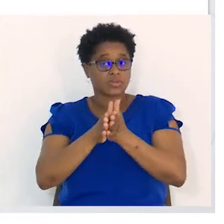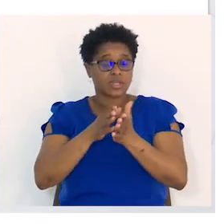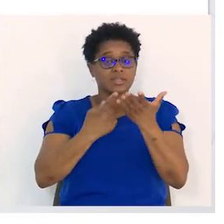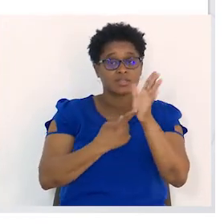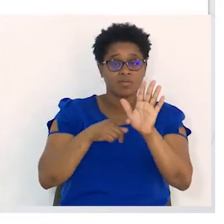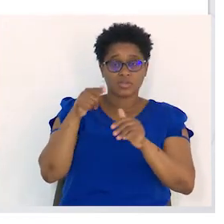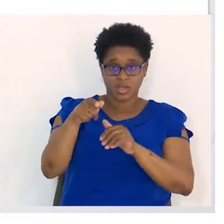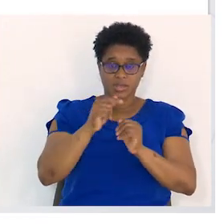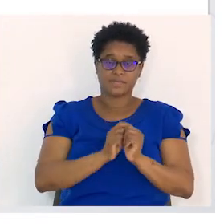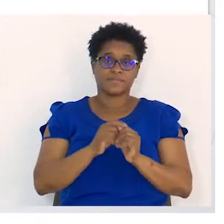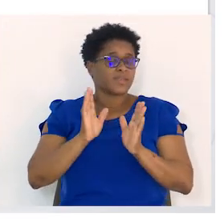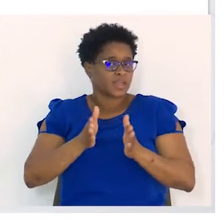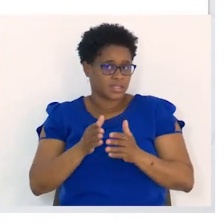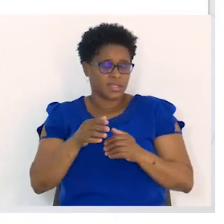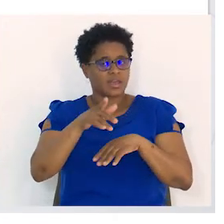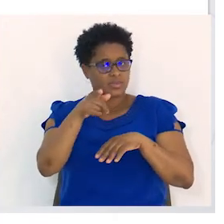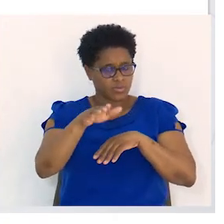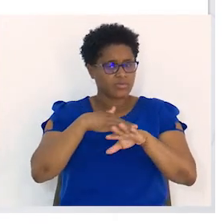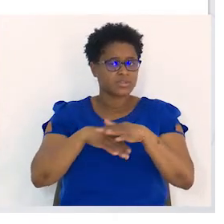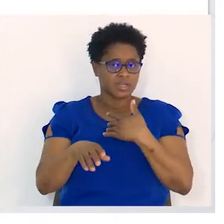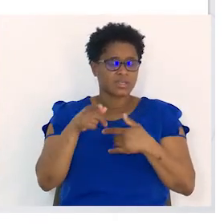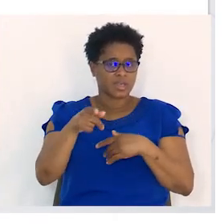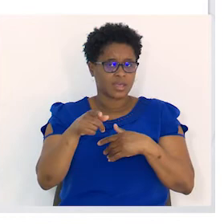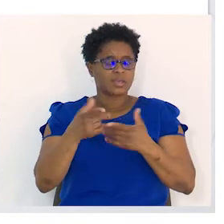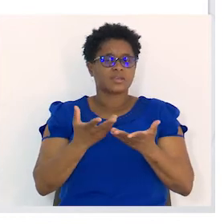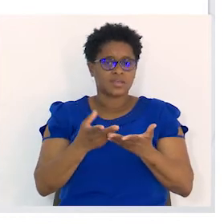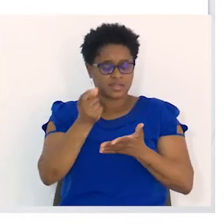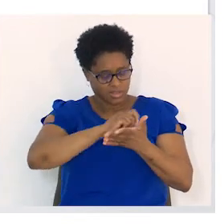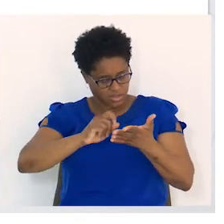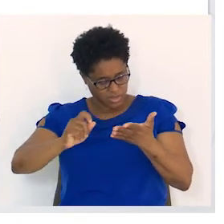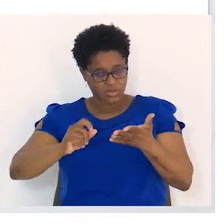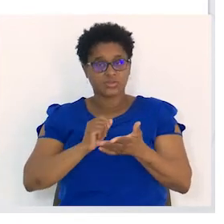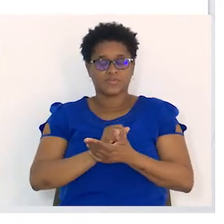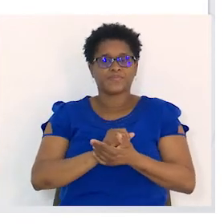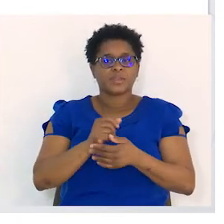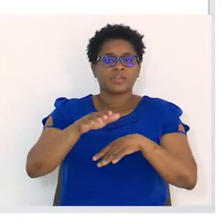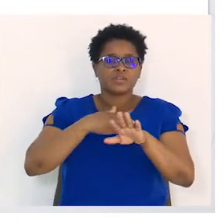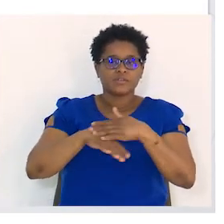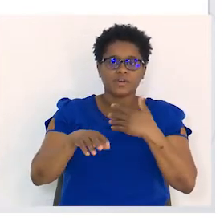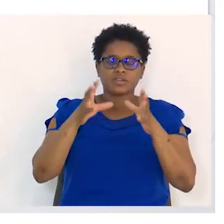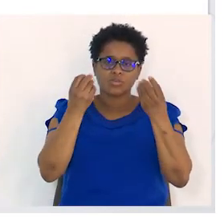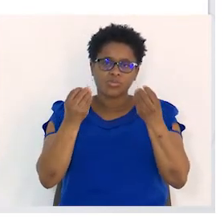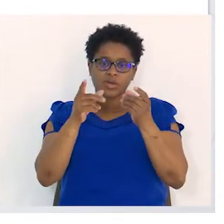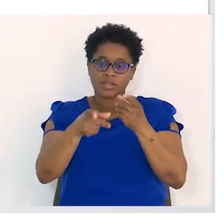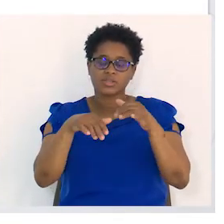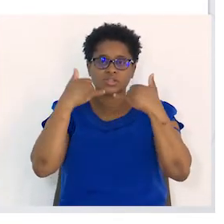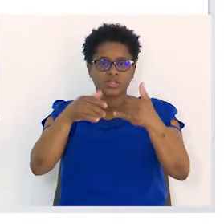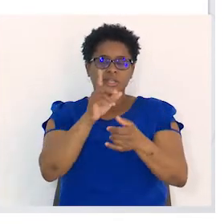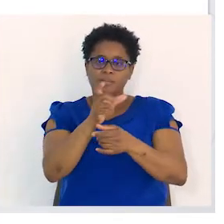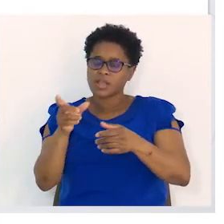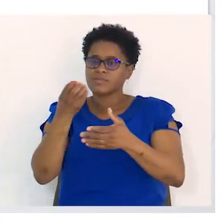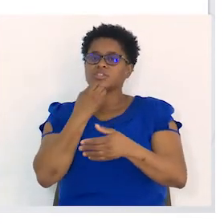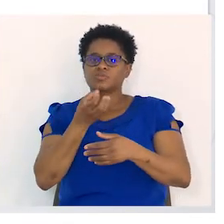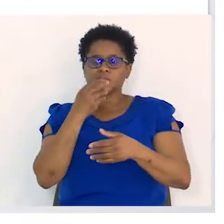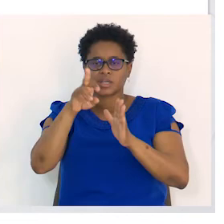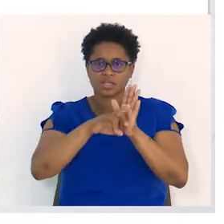os exemplos que estão aqui, já fizeste essa linha de anotação. Forma o plural das seguintes palavras e explica as regras que